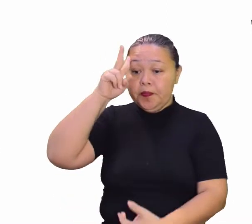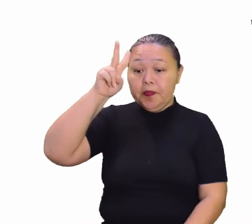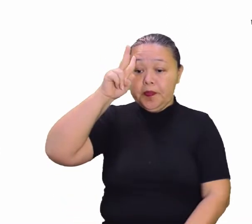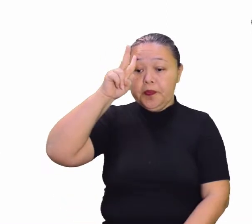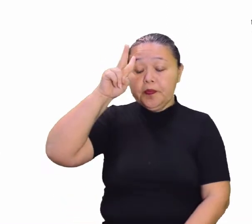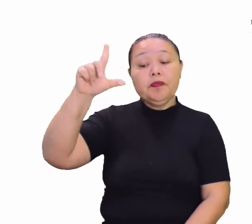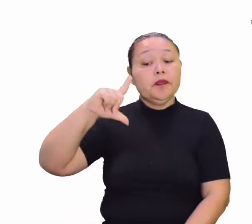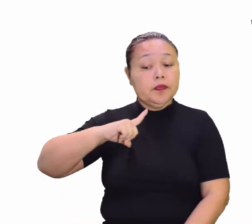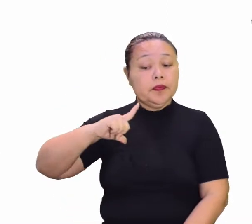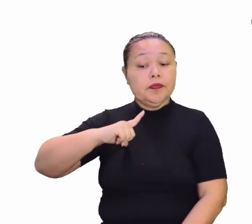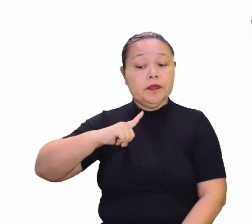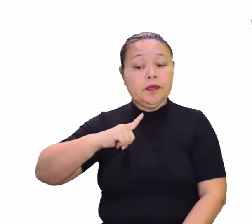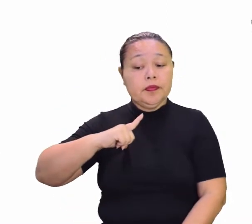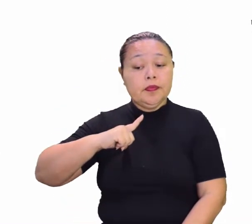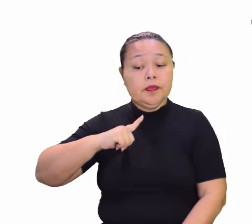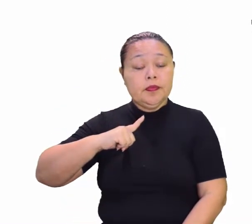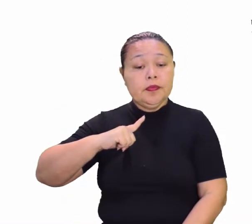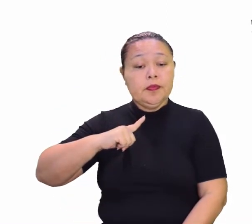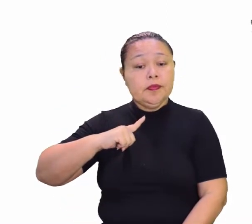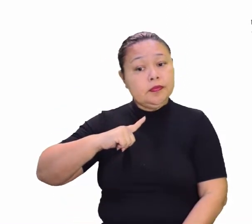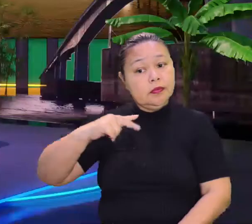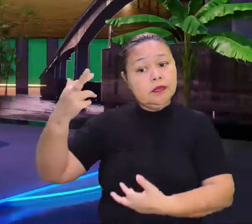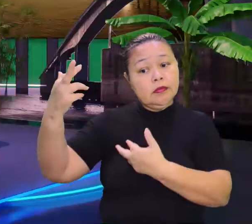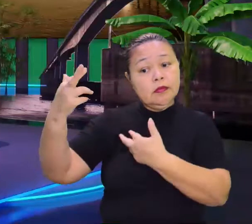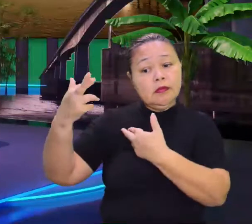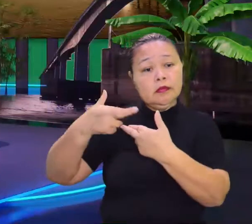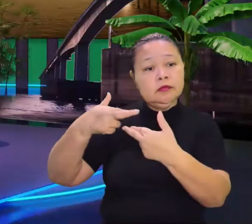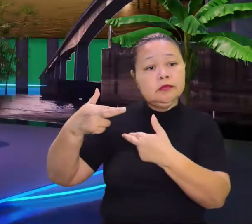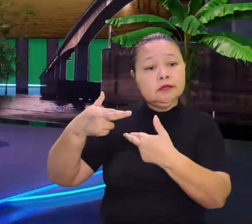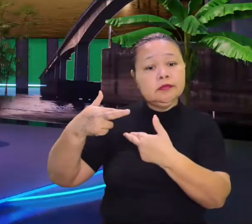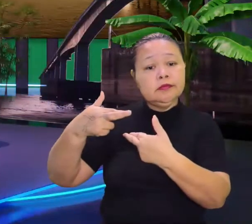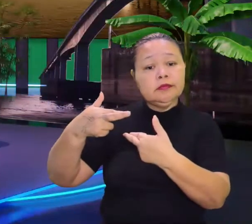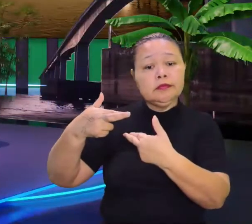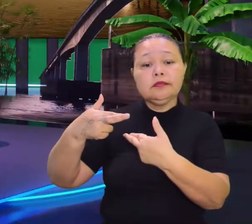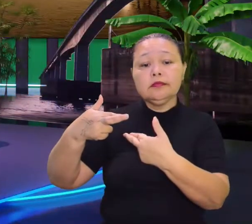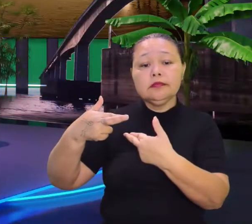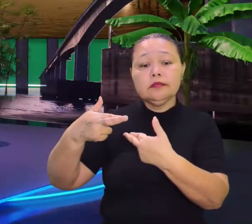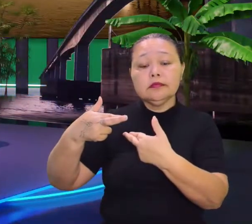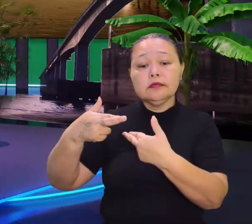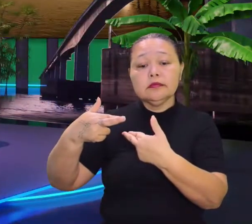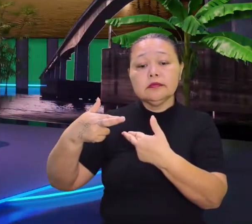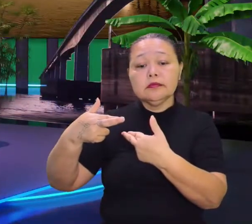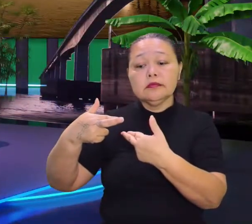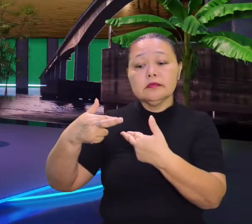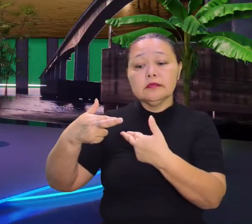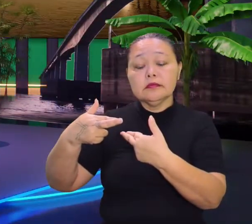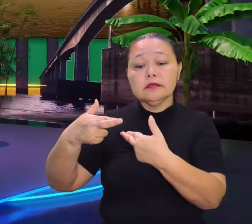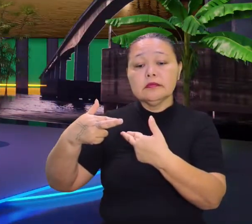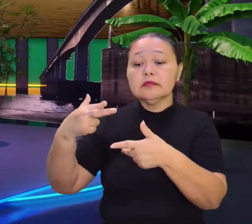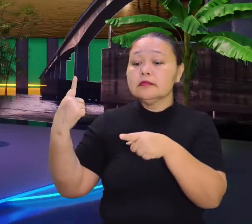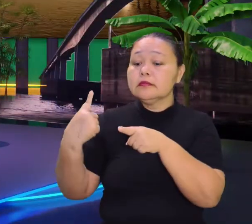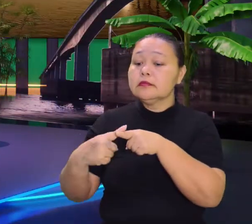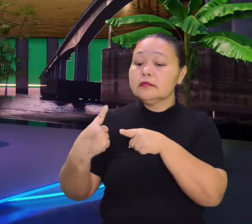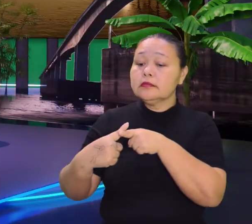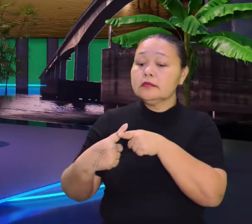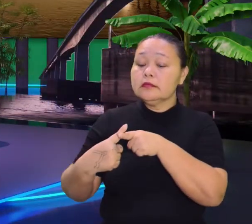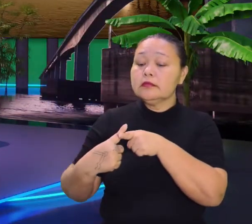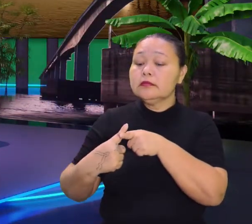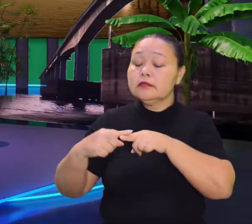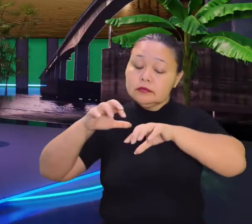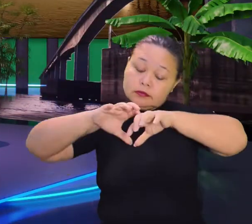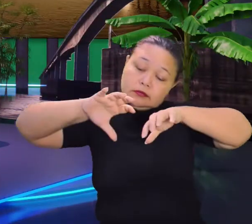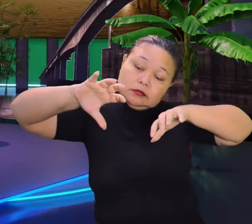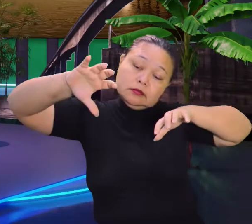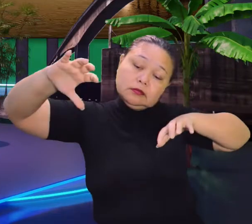têm a ver, essas relações que a gente está falando aqui, históricas, têm a ver o porquê dessa